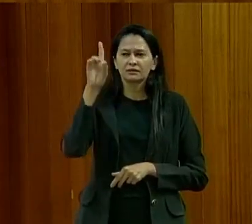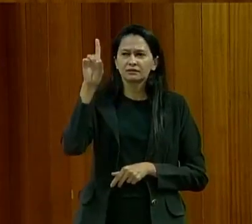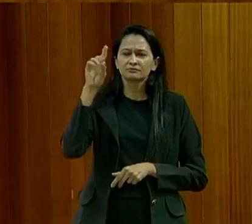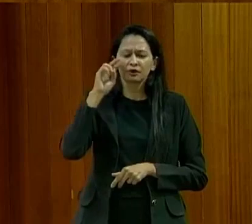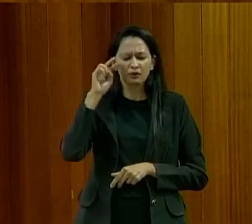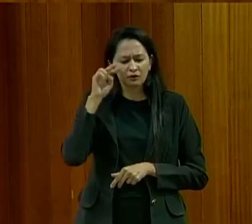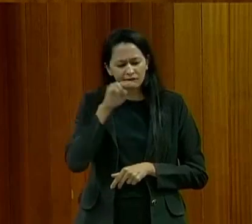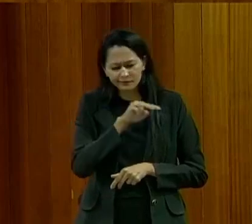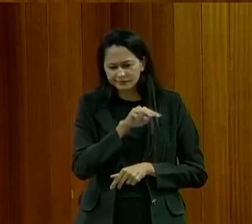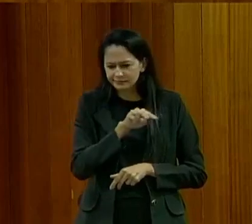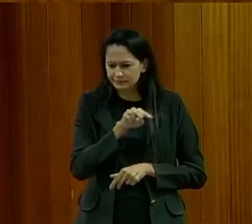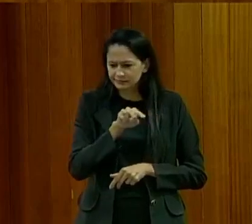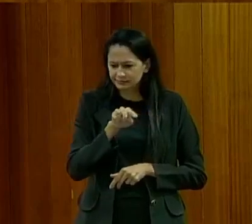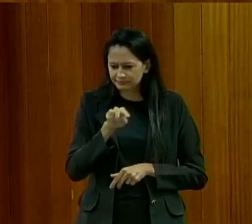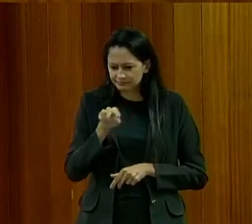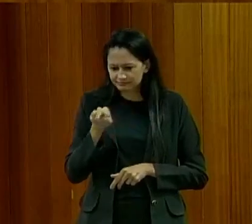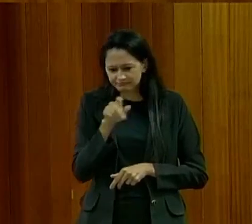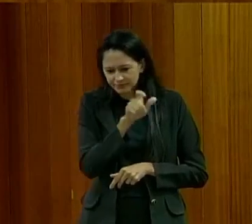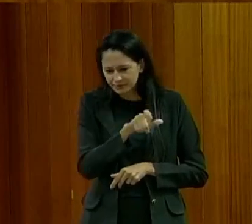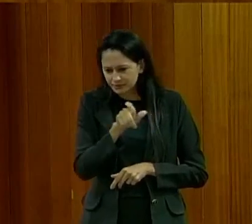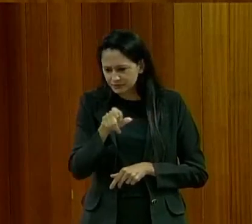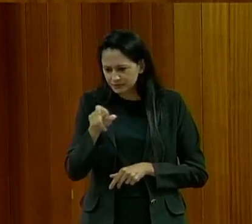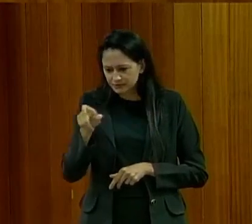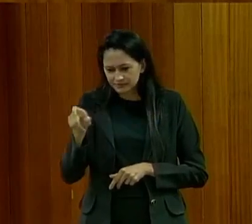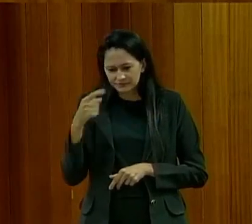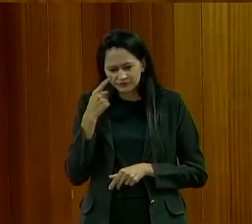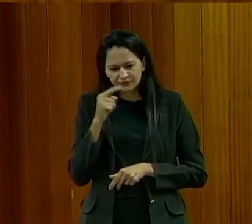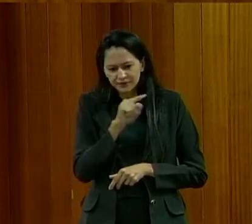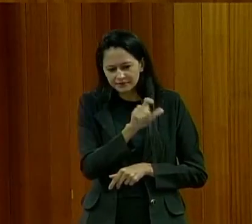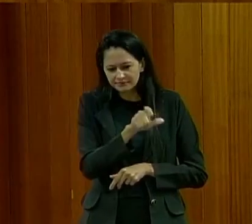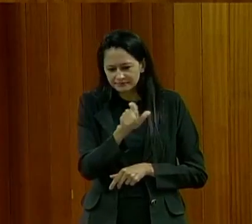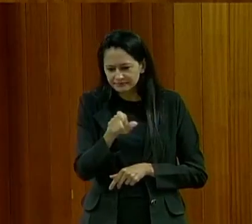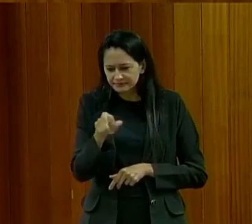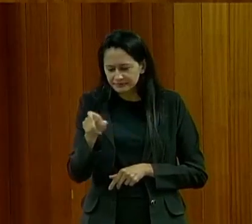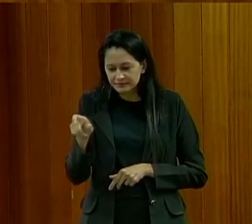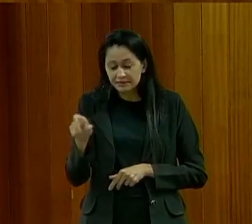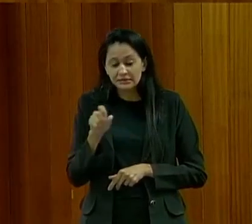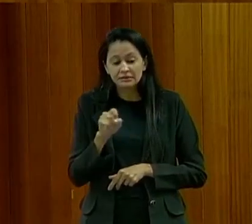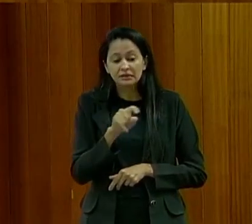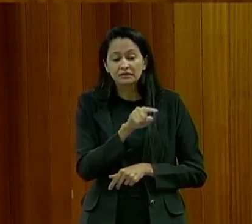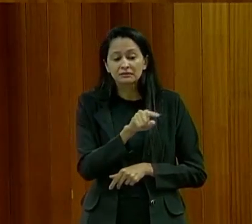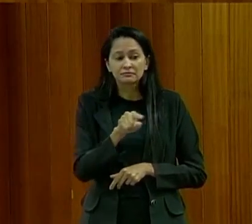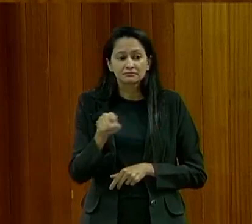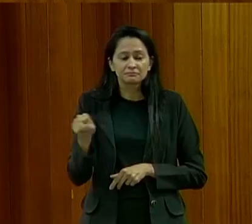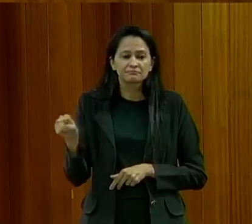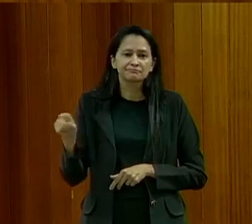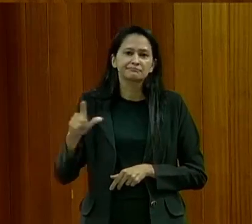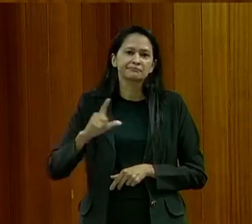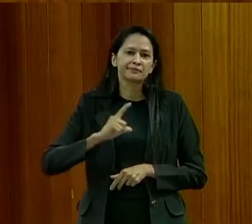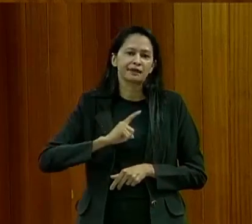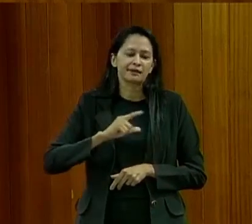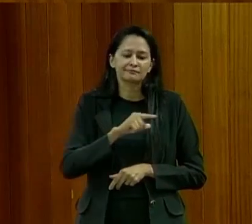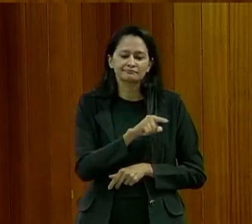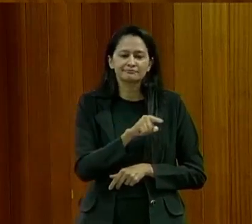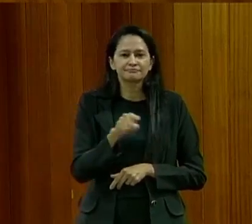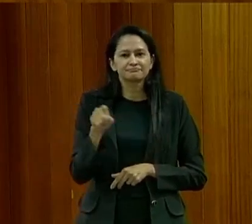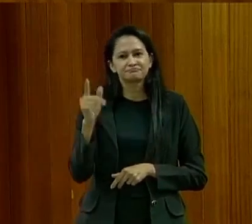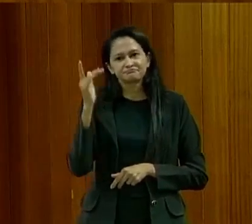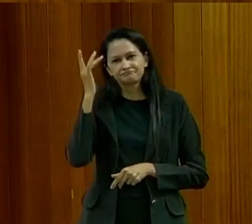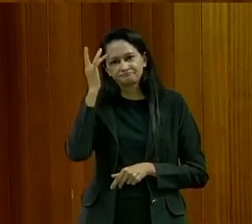lá do céu para os filhos dos homens, para ver se há algum que